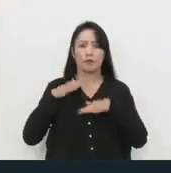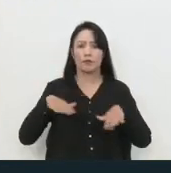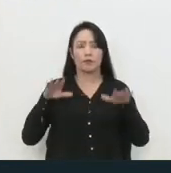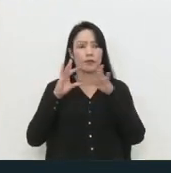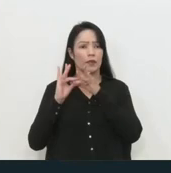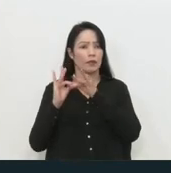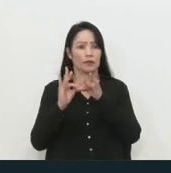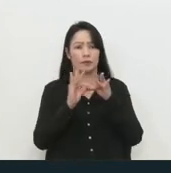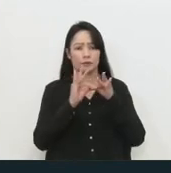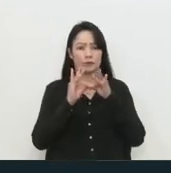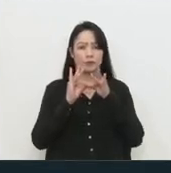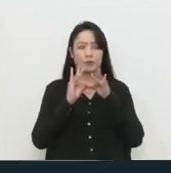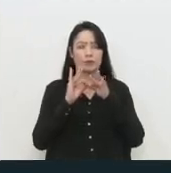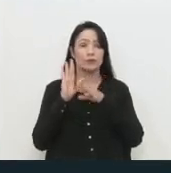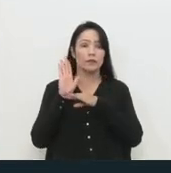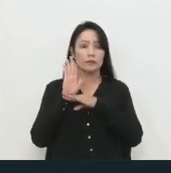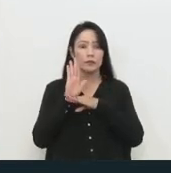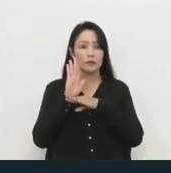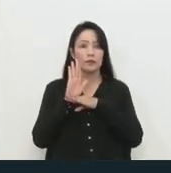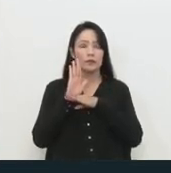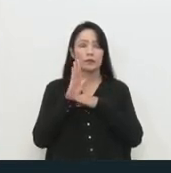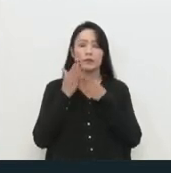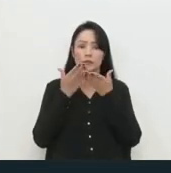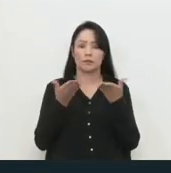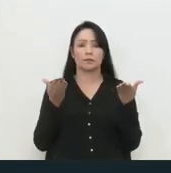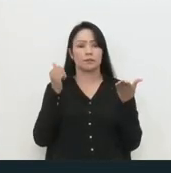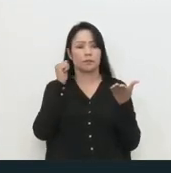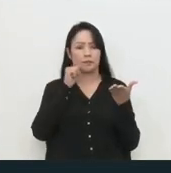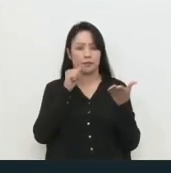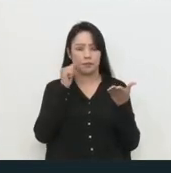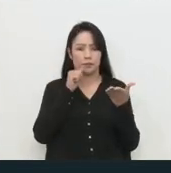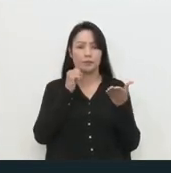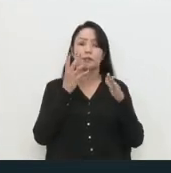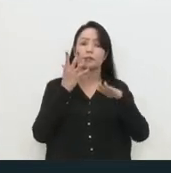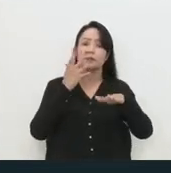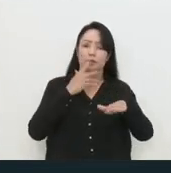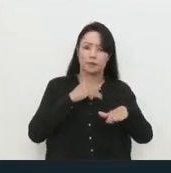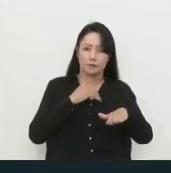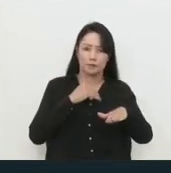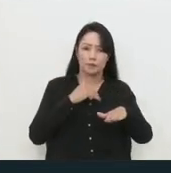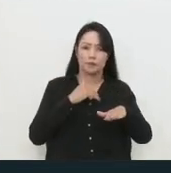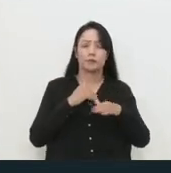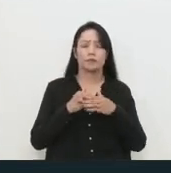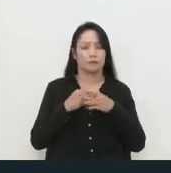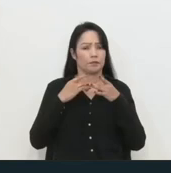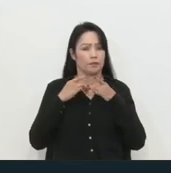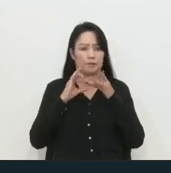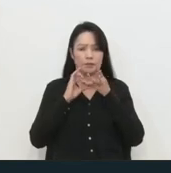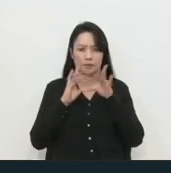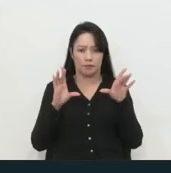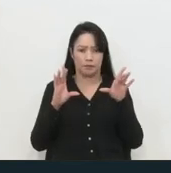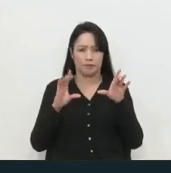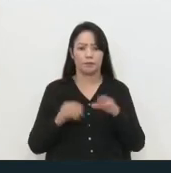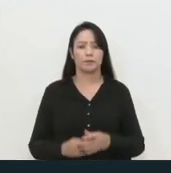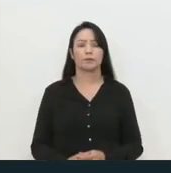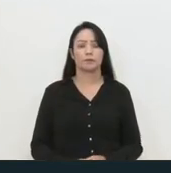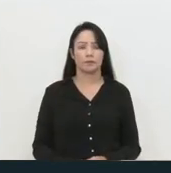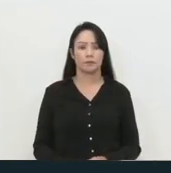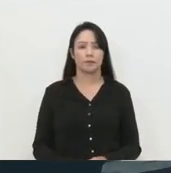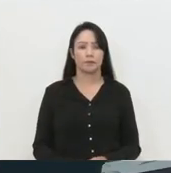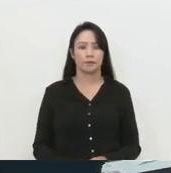nessa cidade algum mecanismo para ajudar essas mulheres e as Crianças eu estou à disposição por favor